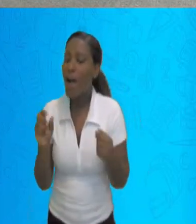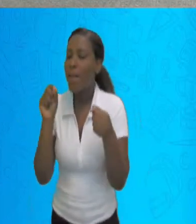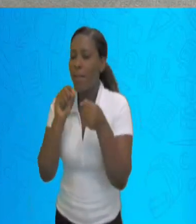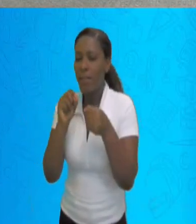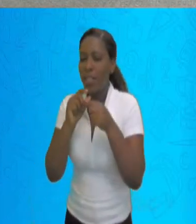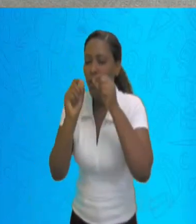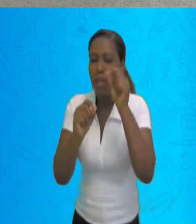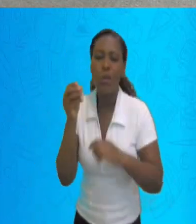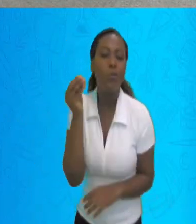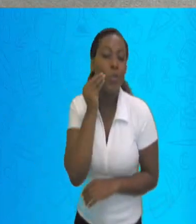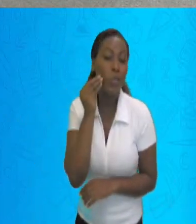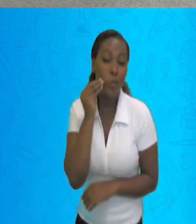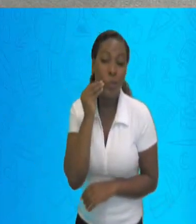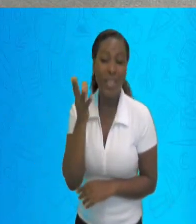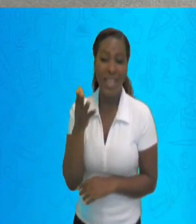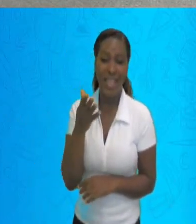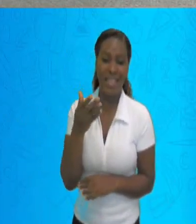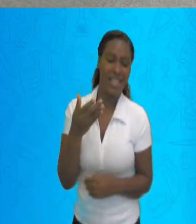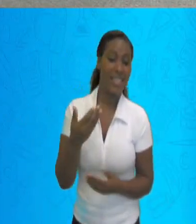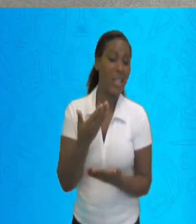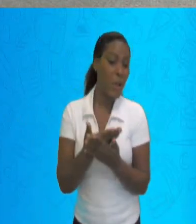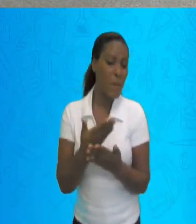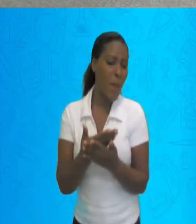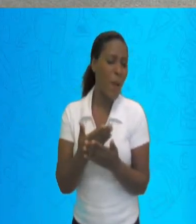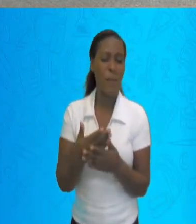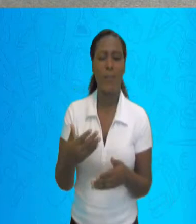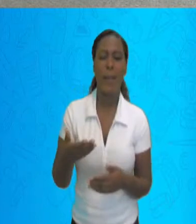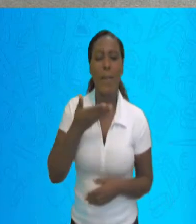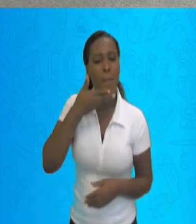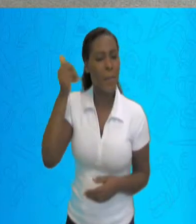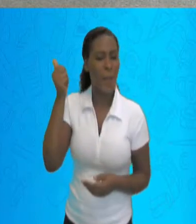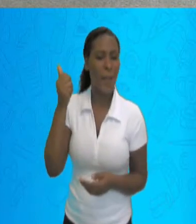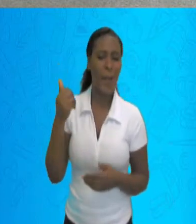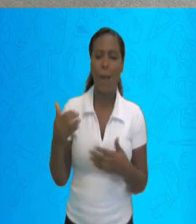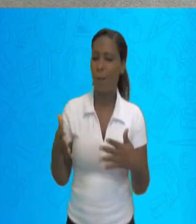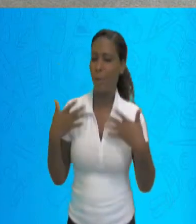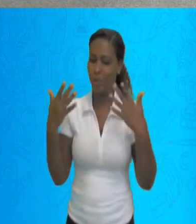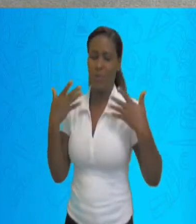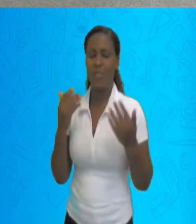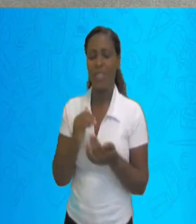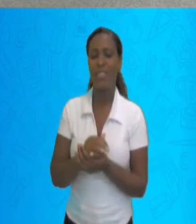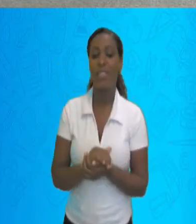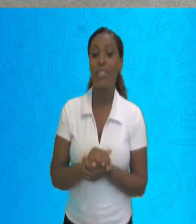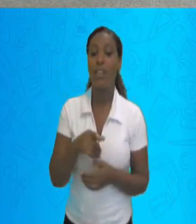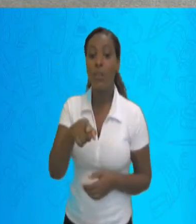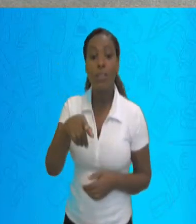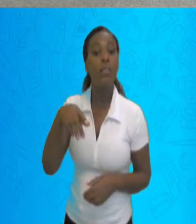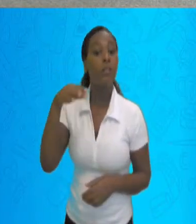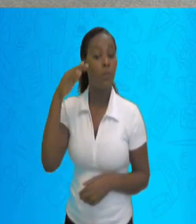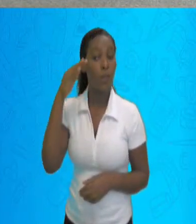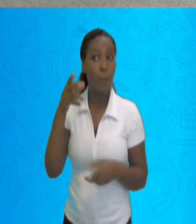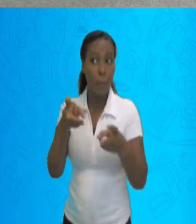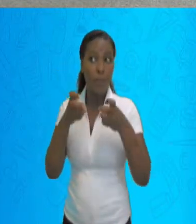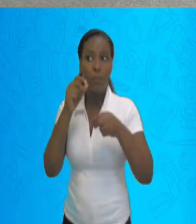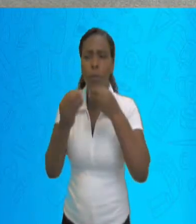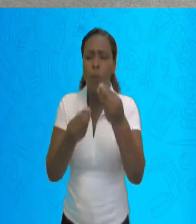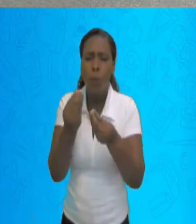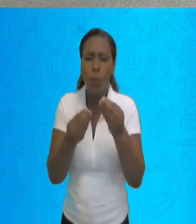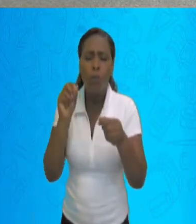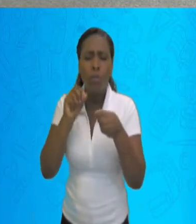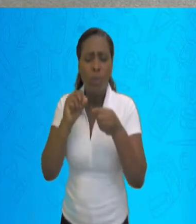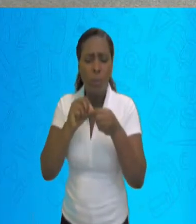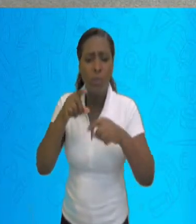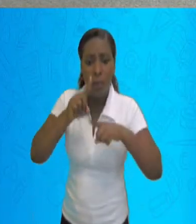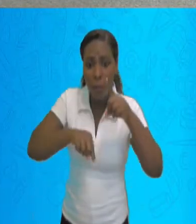divertida e vocês entenderem como a gente pode fazer alguns sólidos geométricos com materiais que você tem em casa, né, ou materiais que você pode